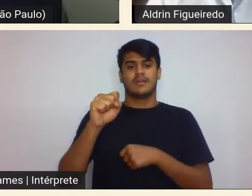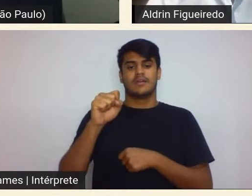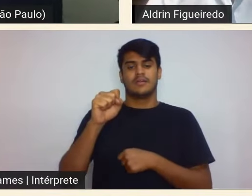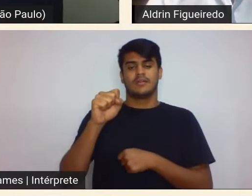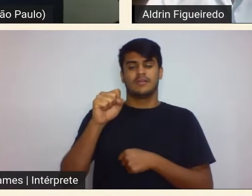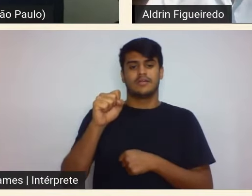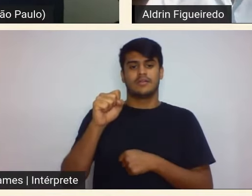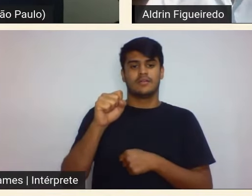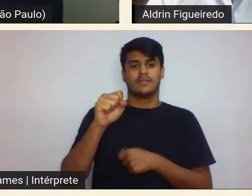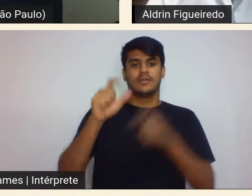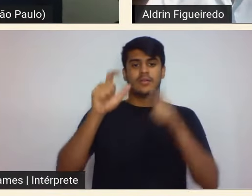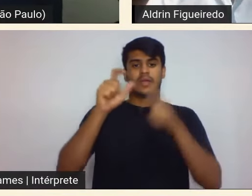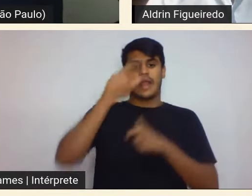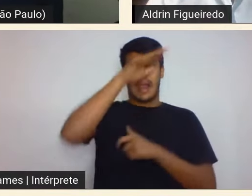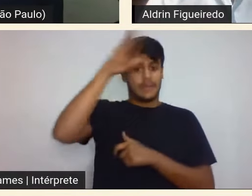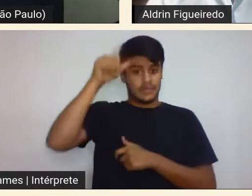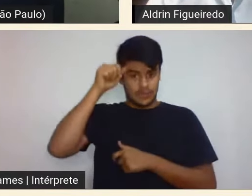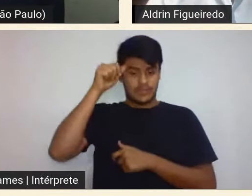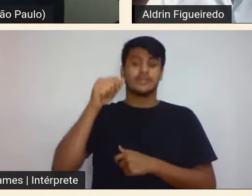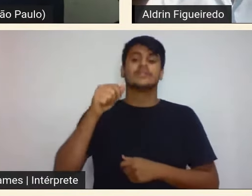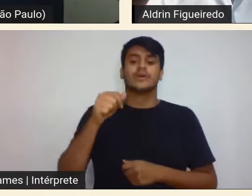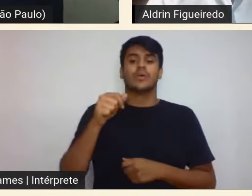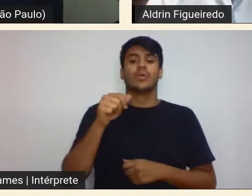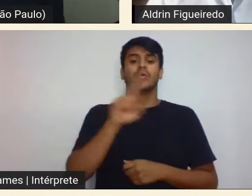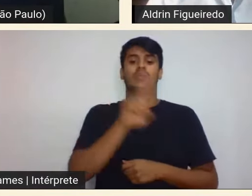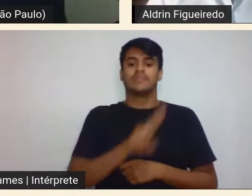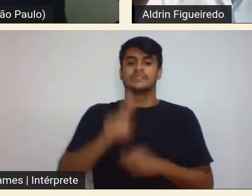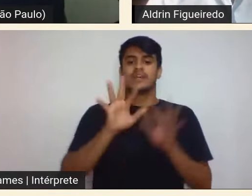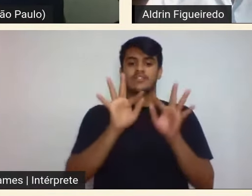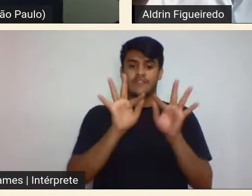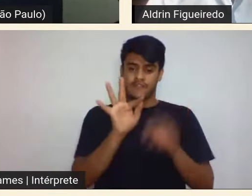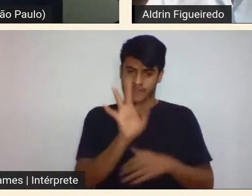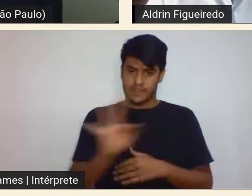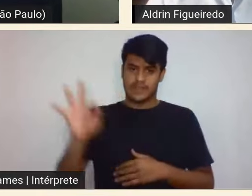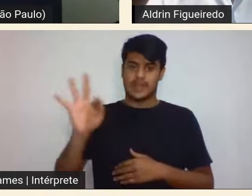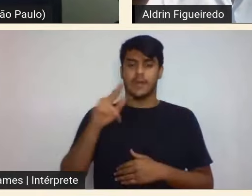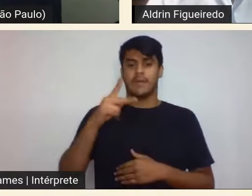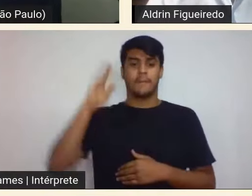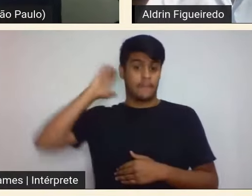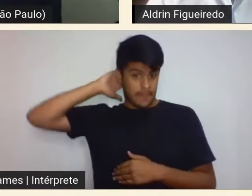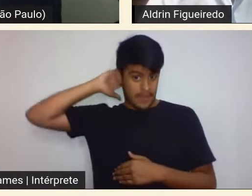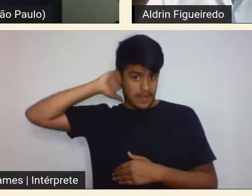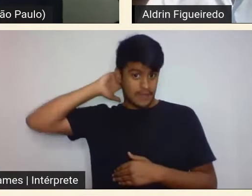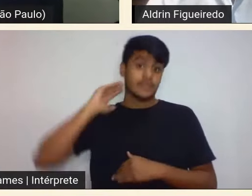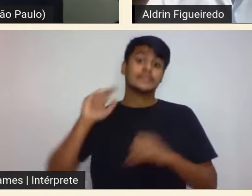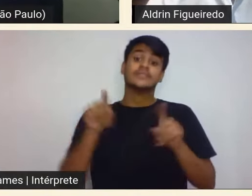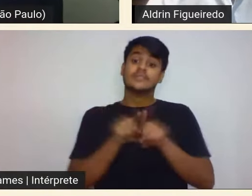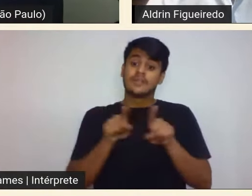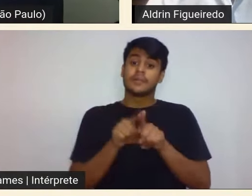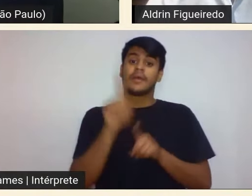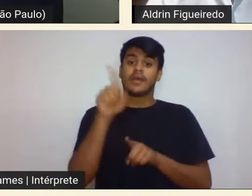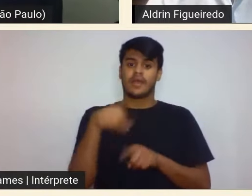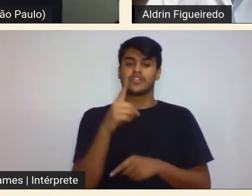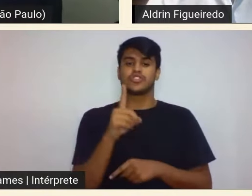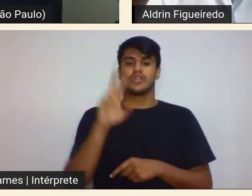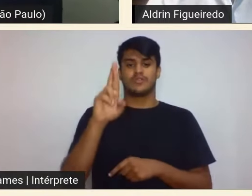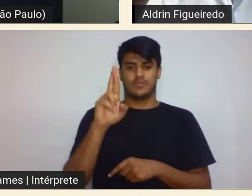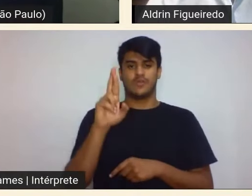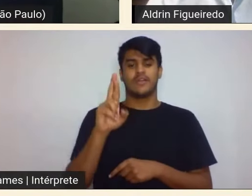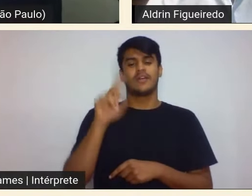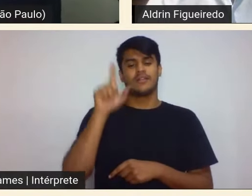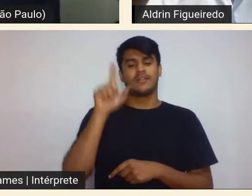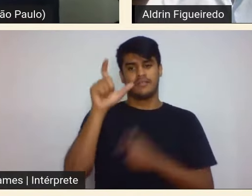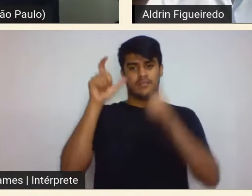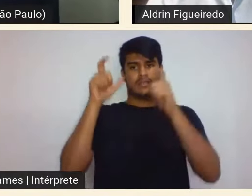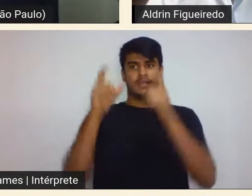da Universidade Federal do Pará, e bolsista do CNPq. Foi diretor do Centro de Memória da Amazônia e publicou, entre